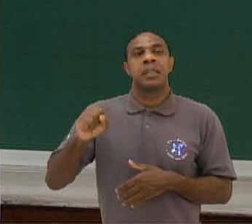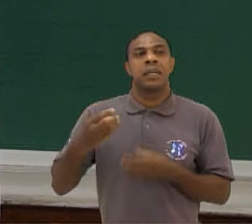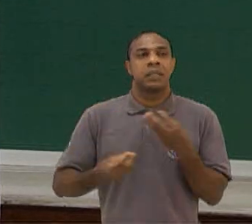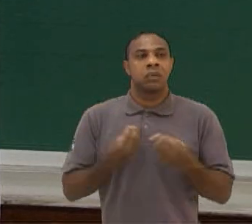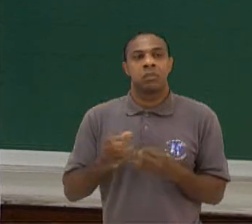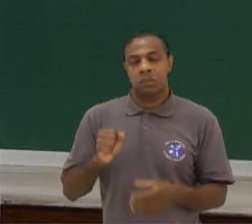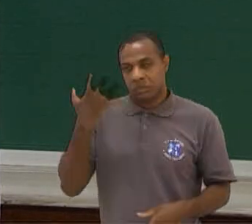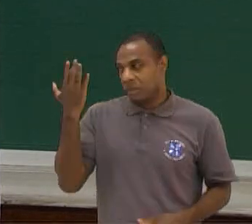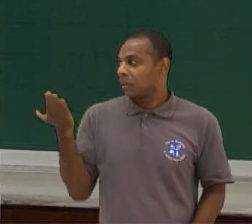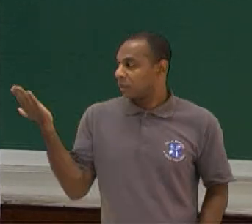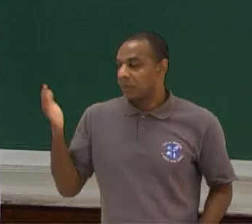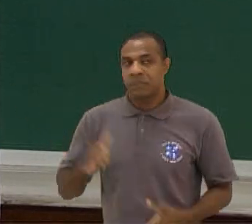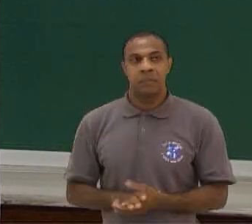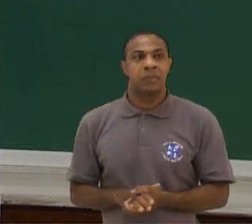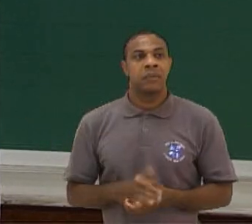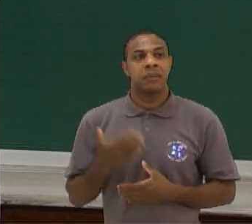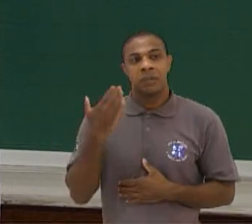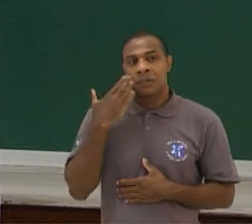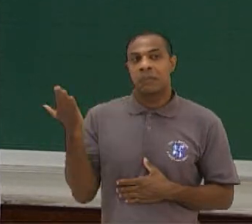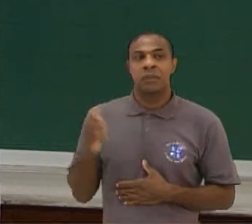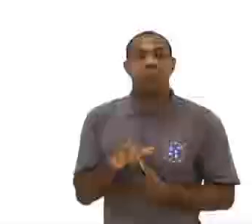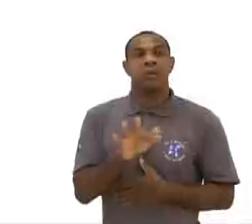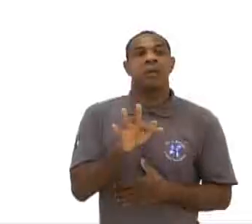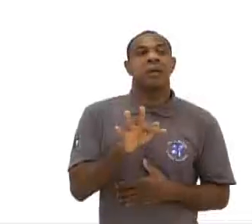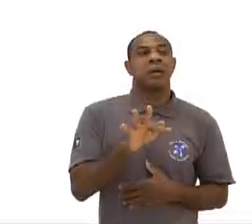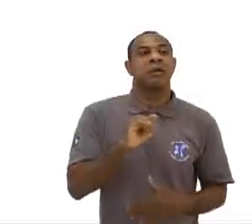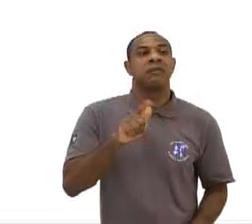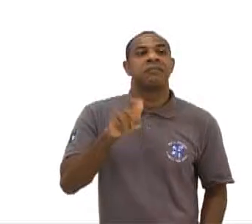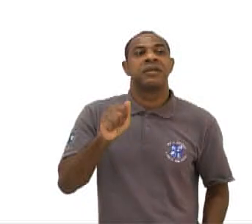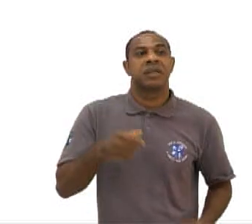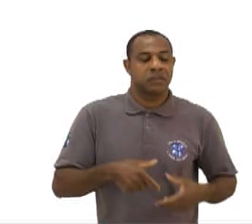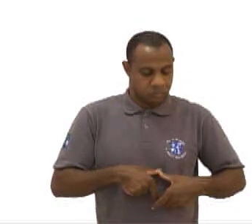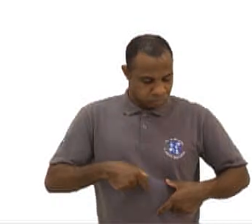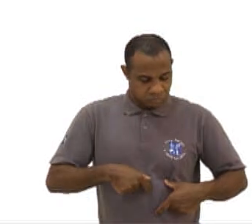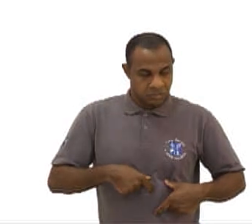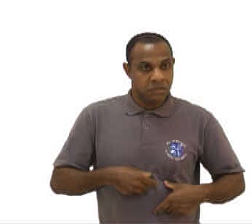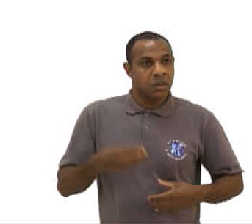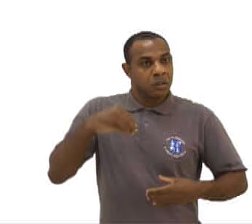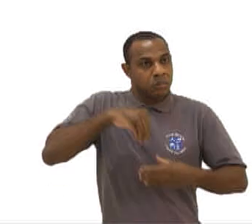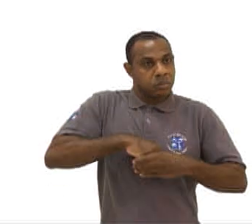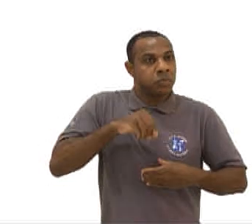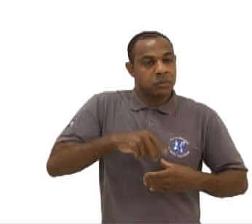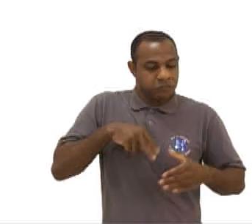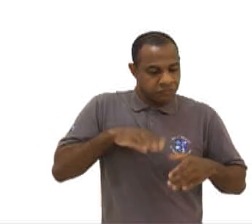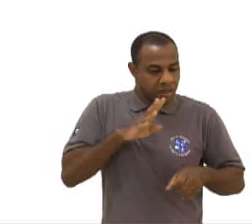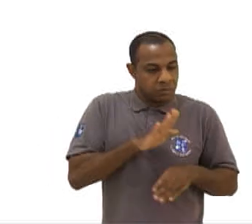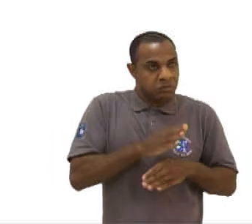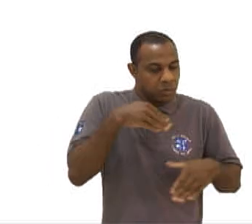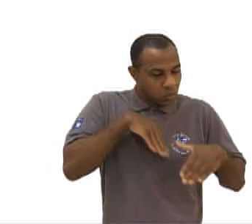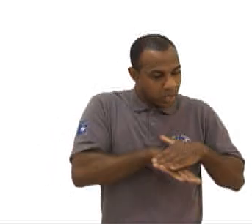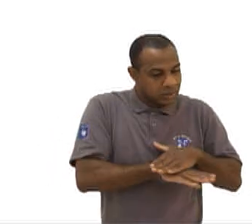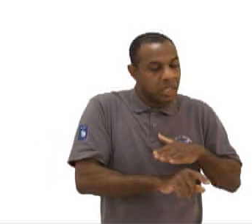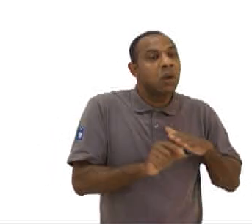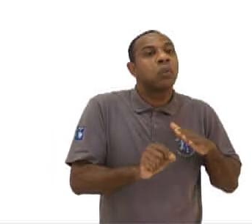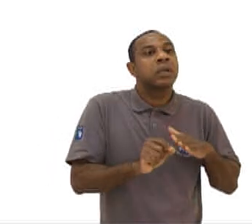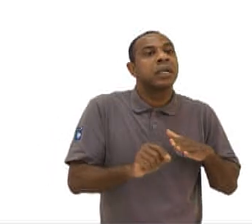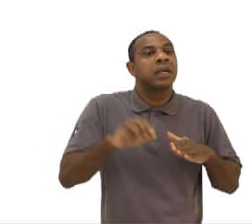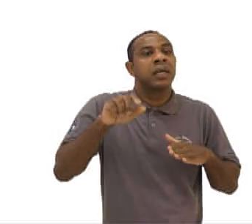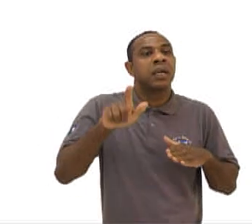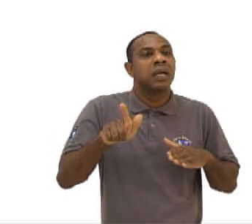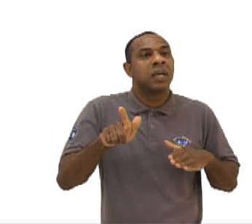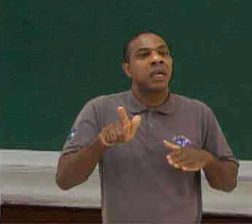acontece. A primeira que nós vamos falar é sobre o fígado, que ele vai armazenar glicogênio, que é a substância de reserva